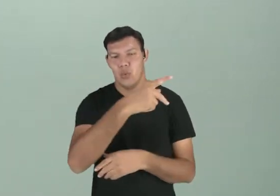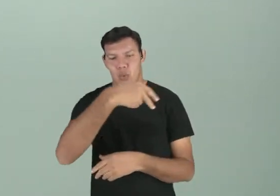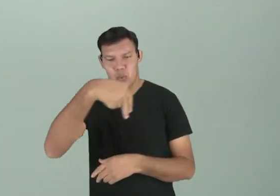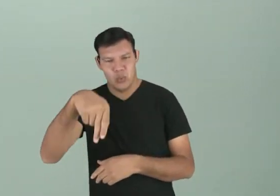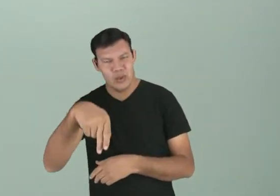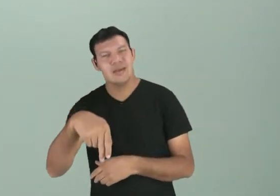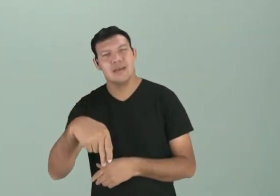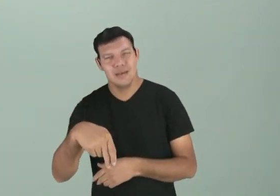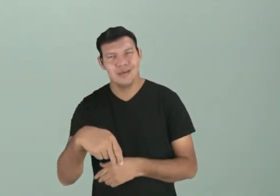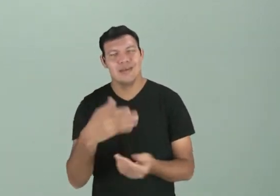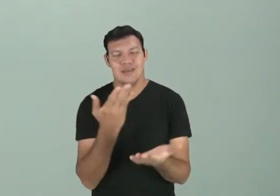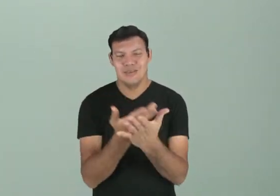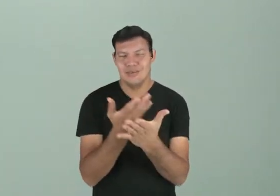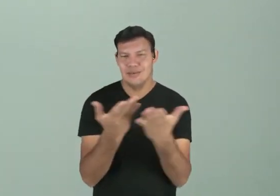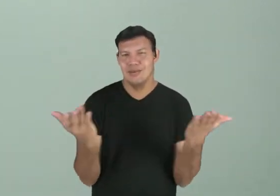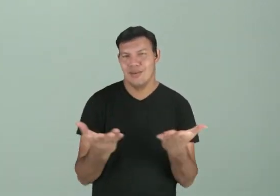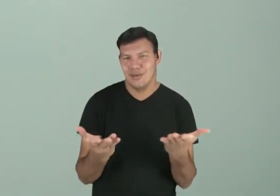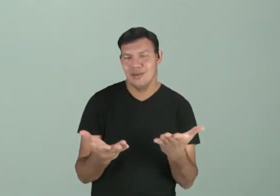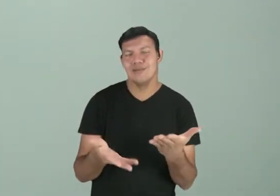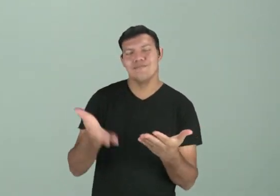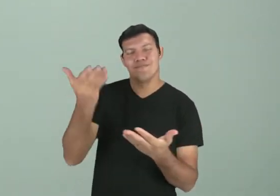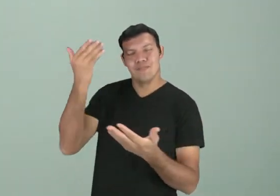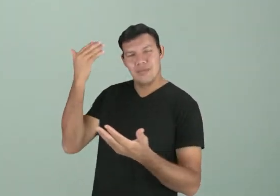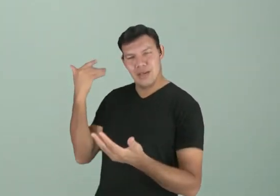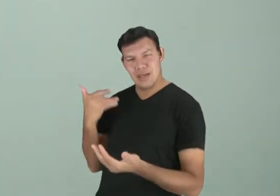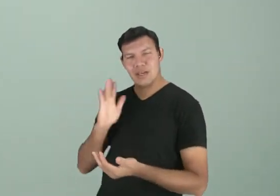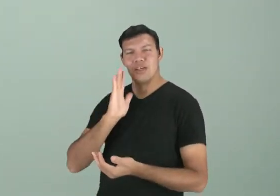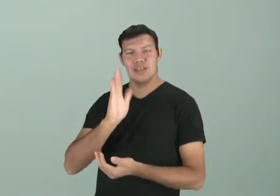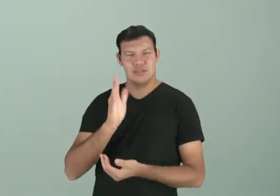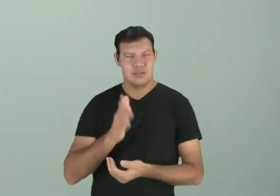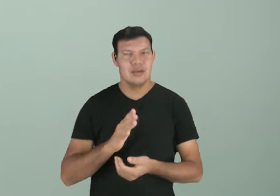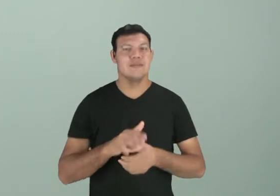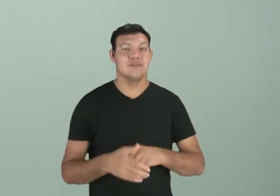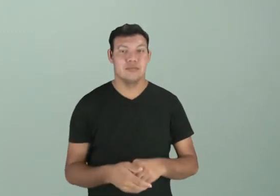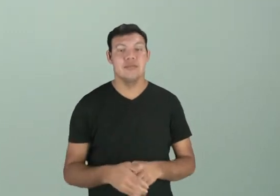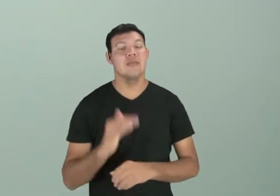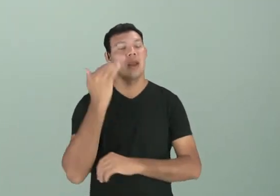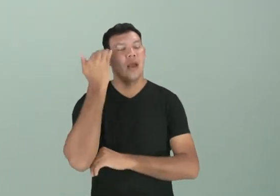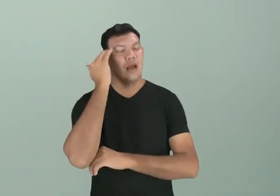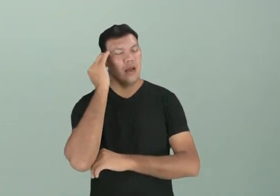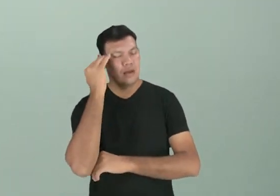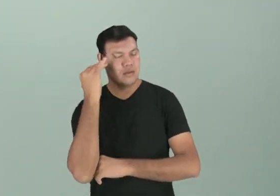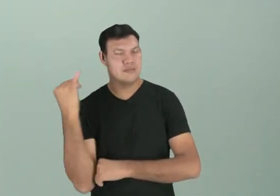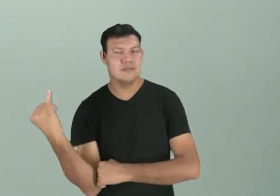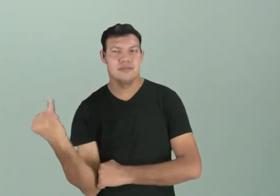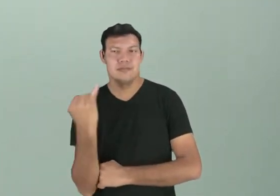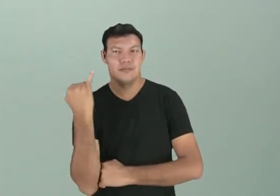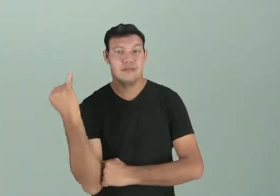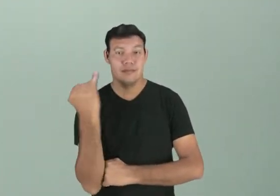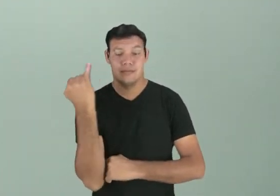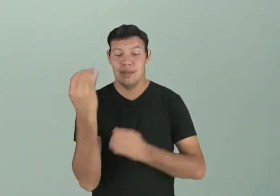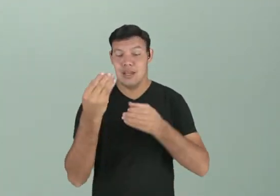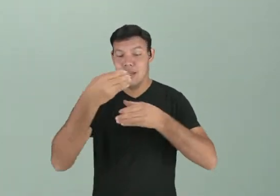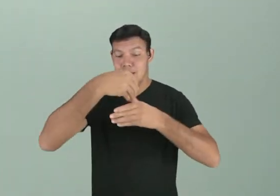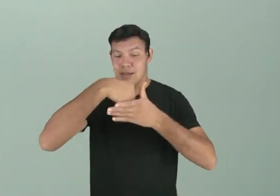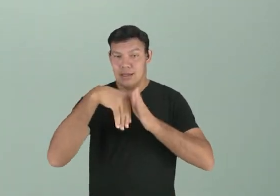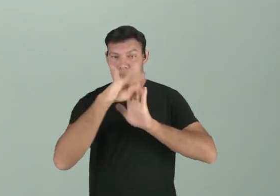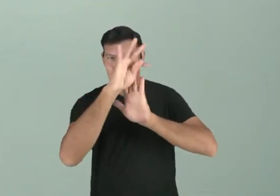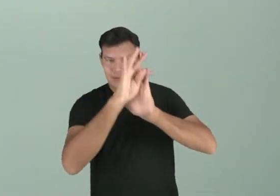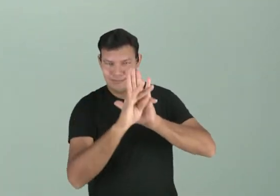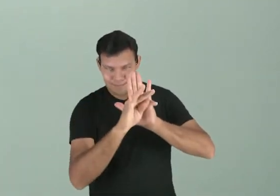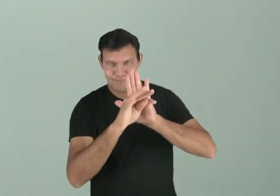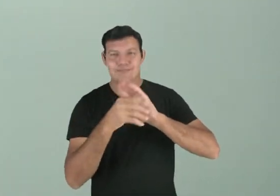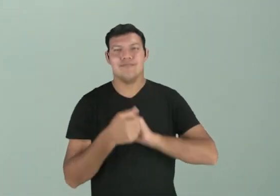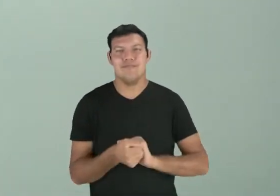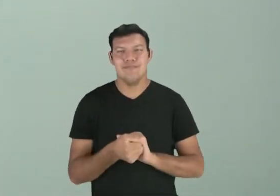um conteúdo que vocês já viram em séries anteriores, mas que vocês entendam a importância dentro do texto